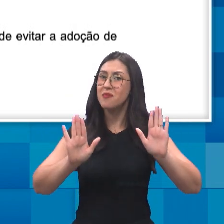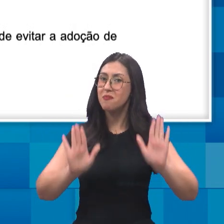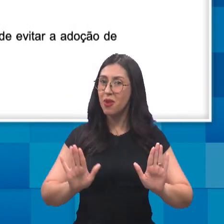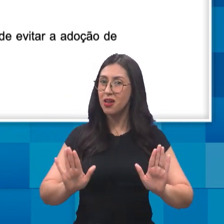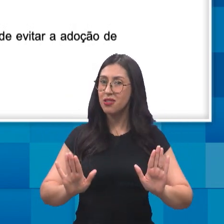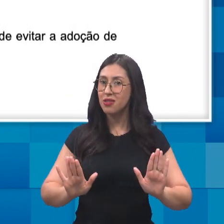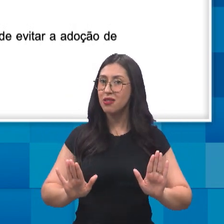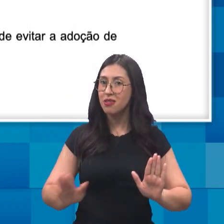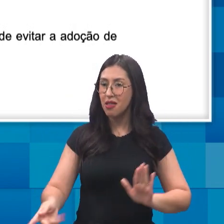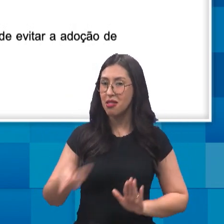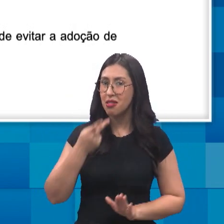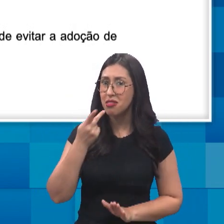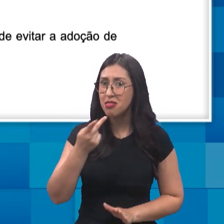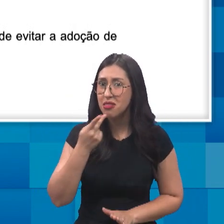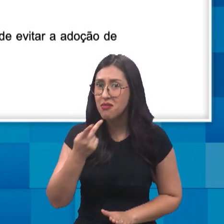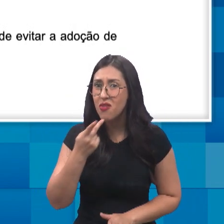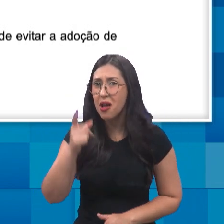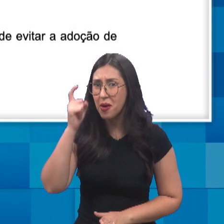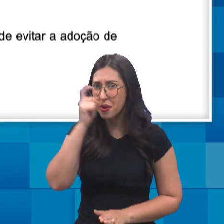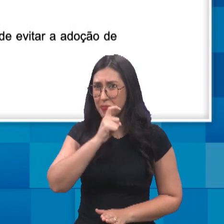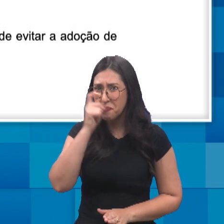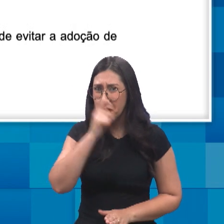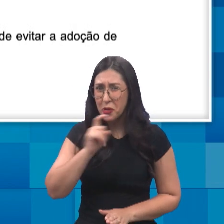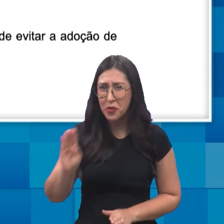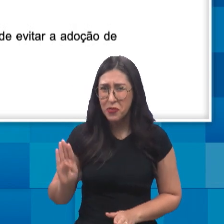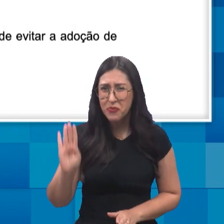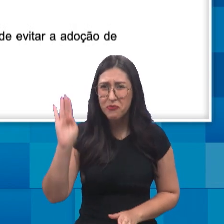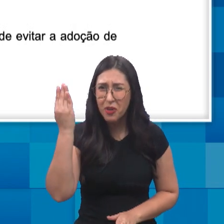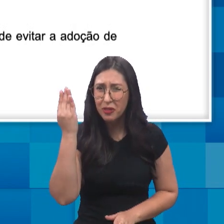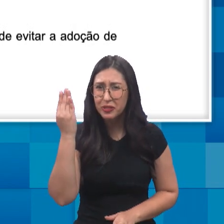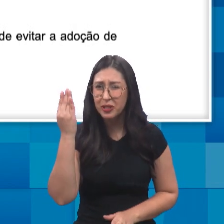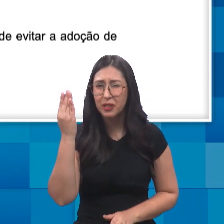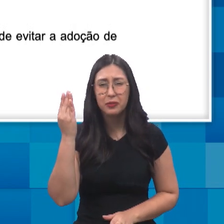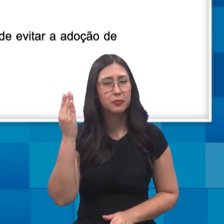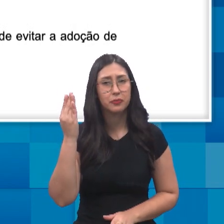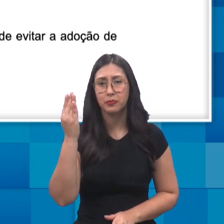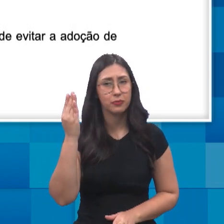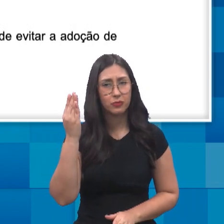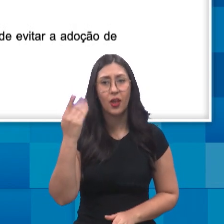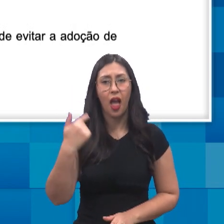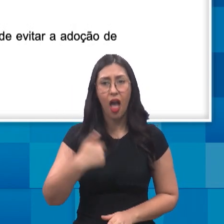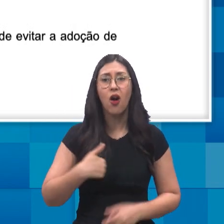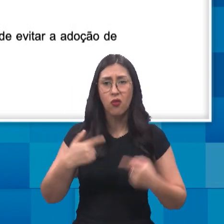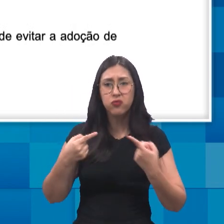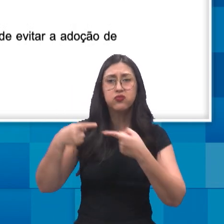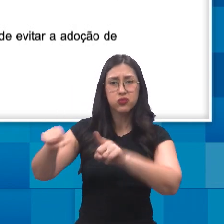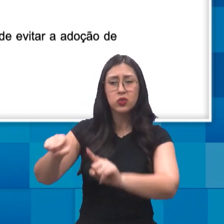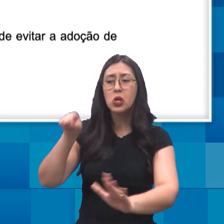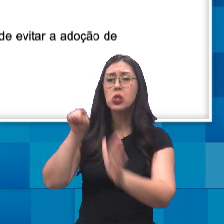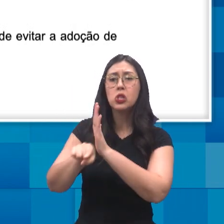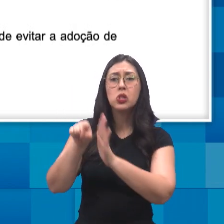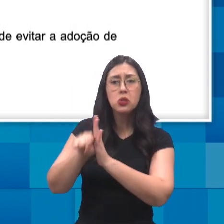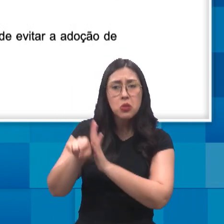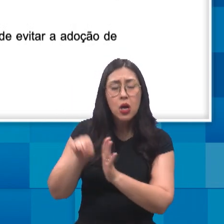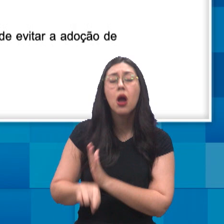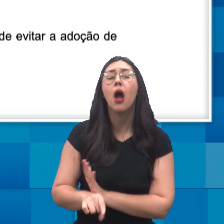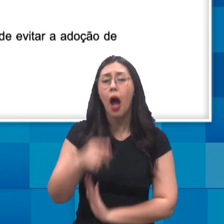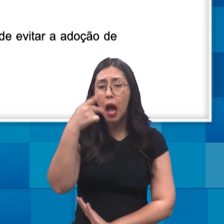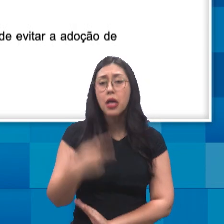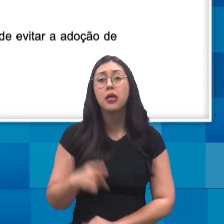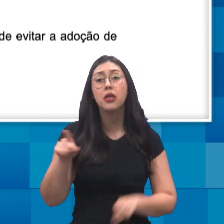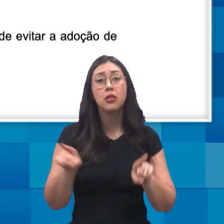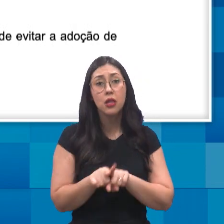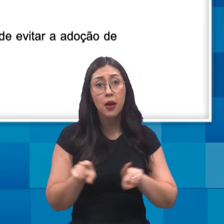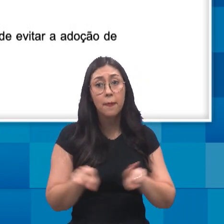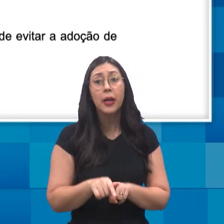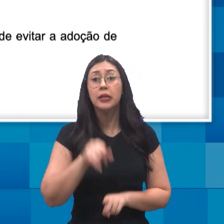críticas baseadas em mentiras ou notícias manipuladas serão contestadas por esse parlamentar, não apenas em plenário, mas se necessário